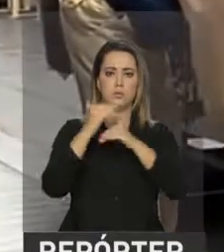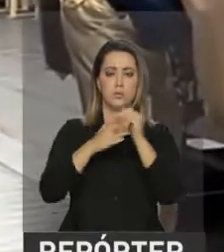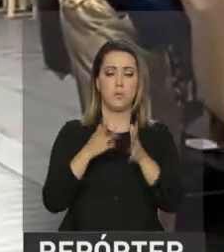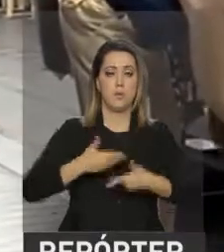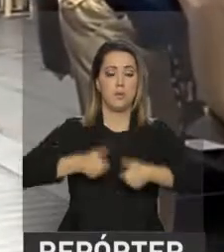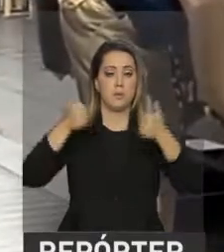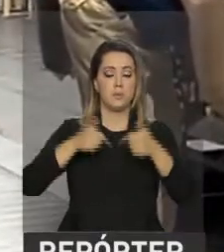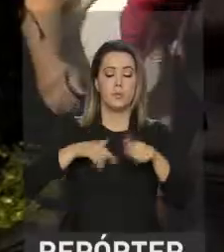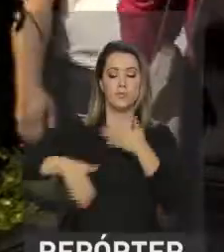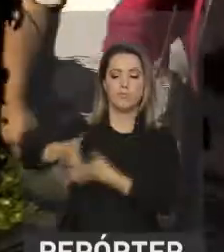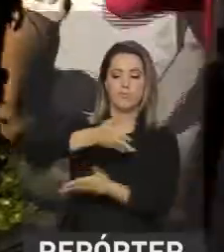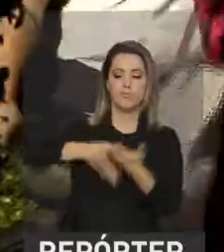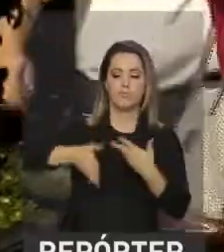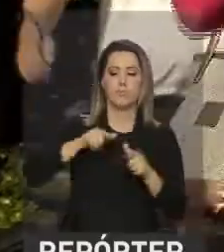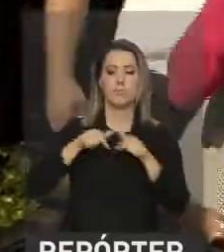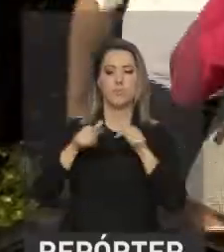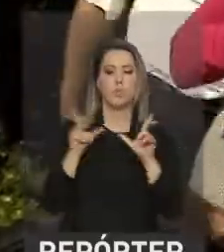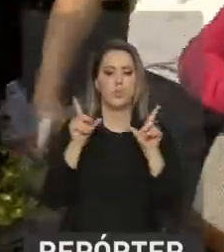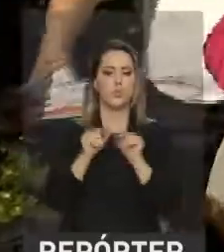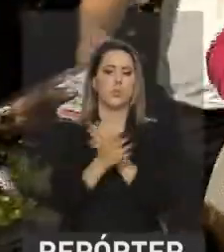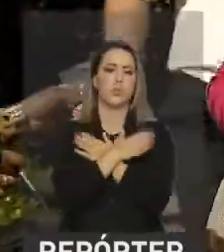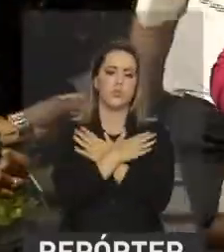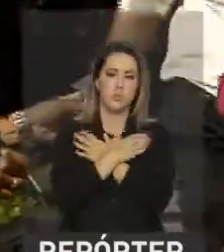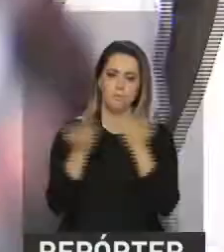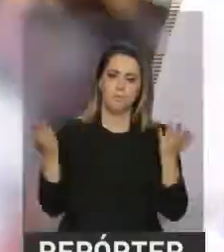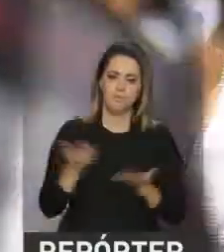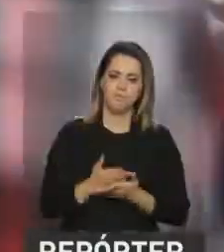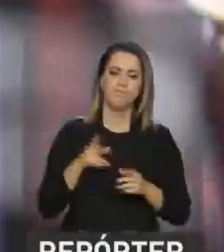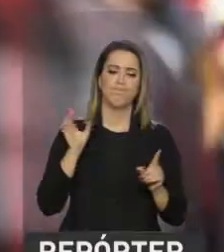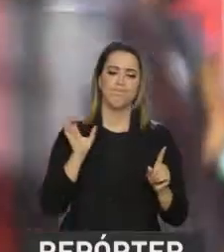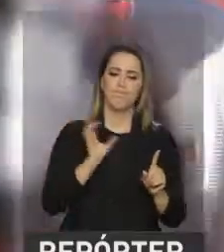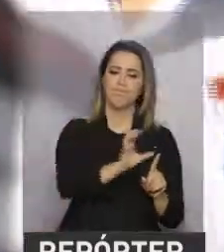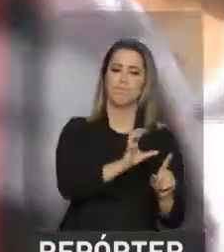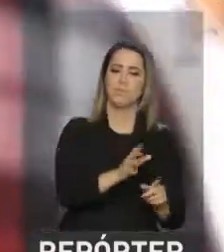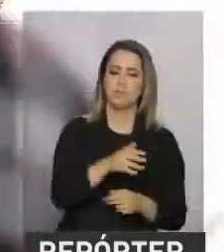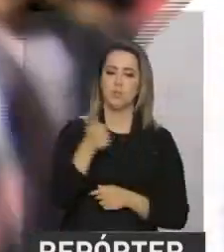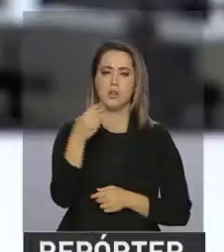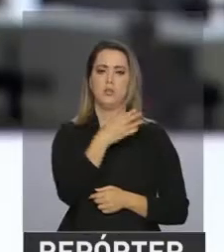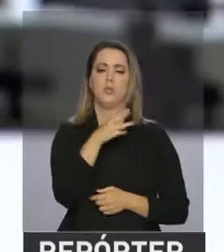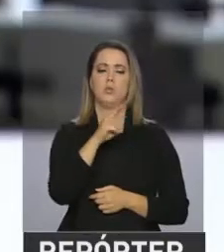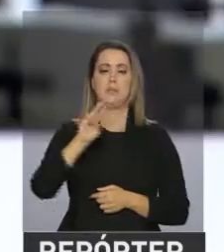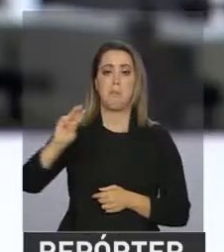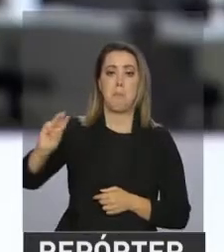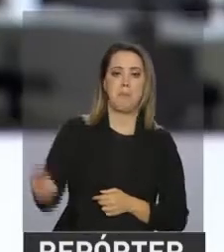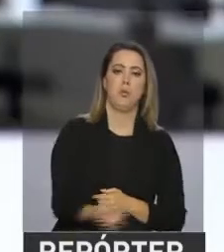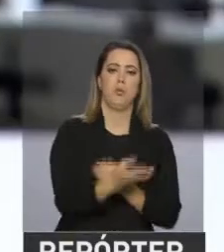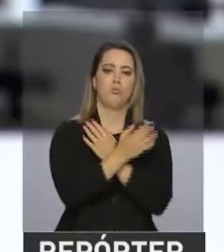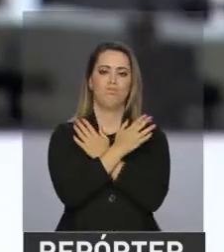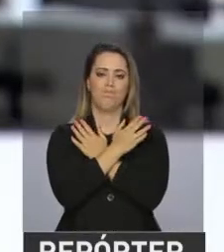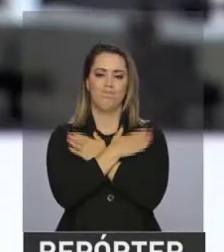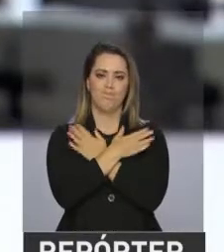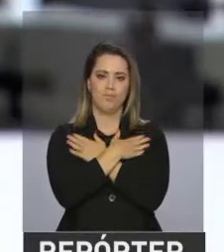as relações de trabalho e ajudar a reduzir o desemprego que hoje assola 14 milhões de brasileiros traz aspectos